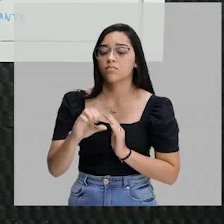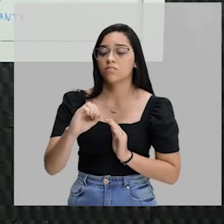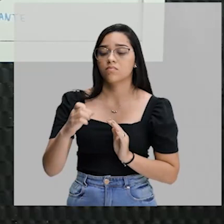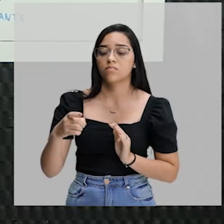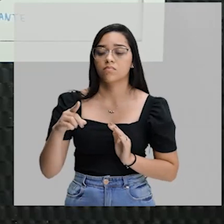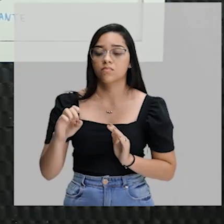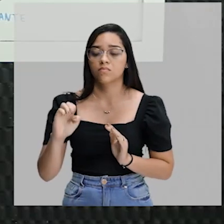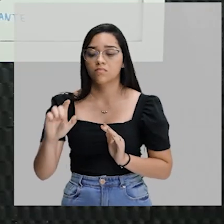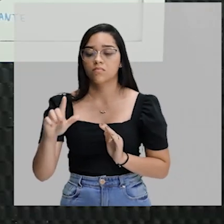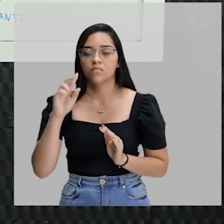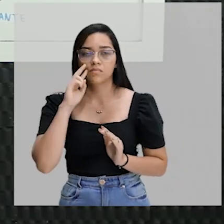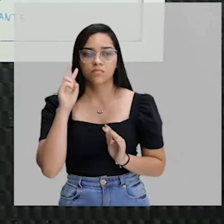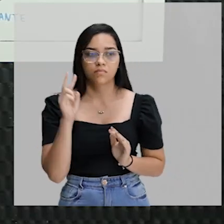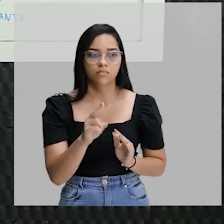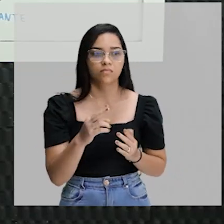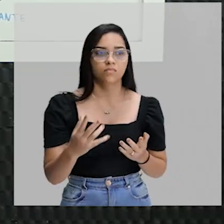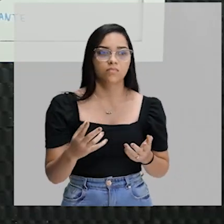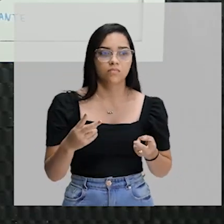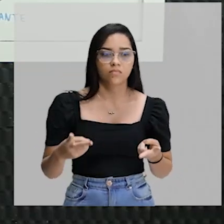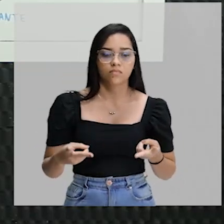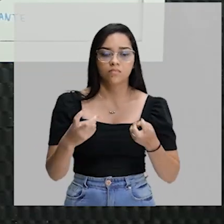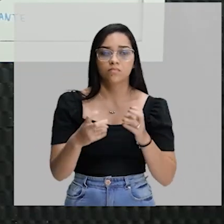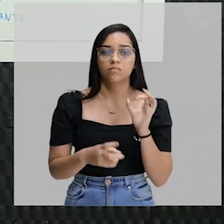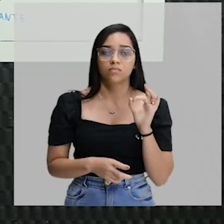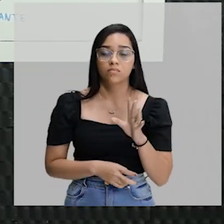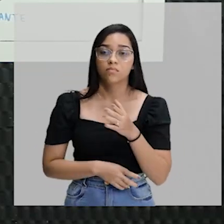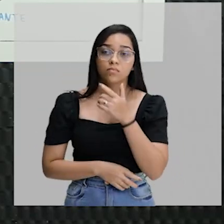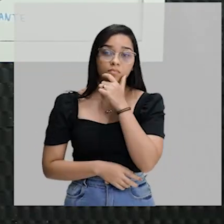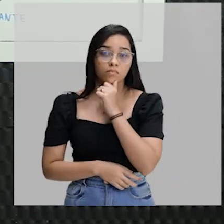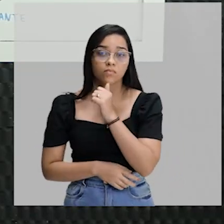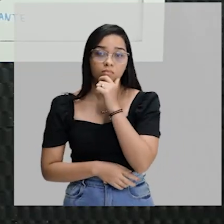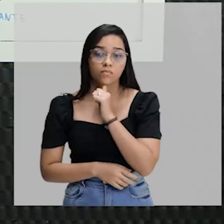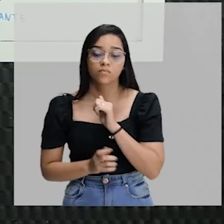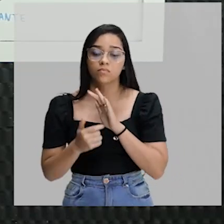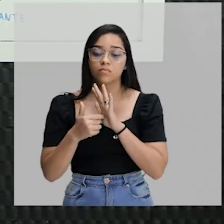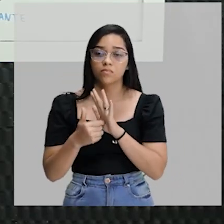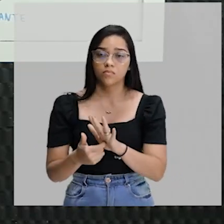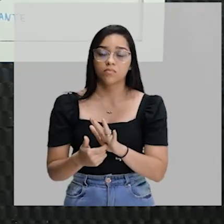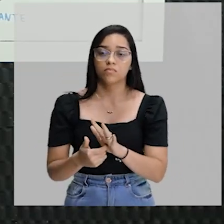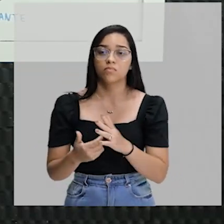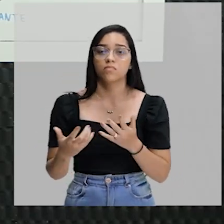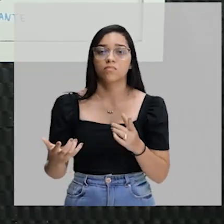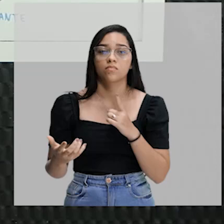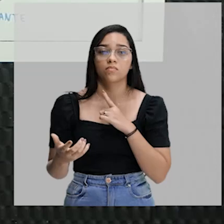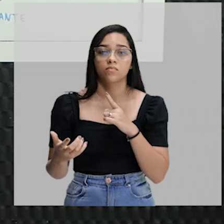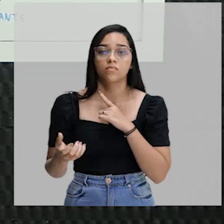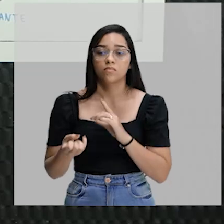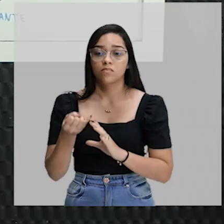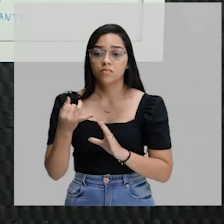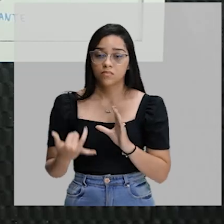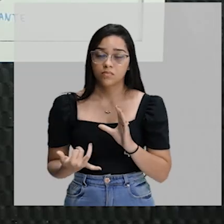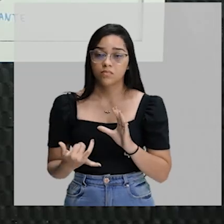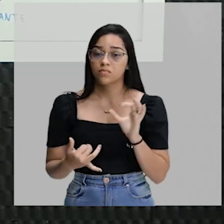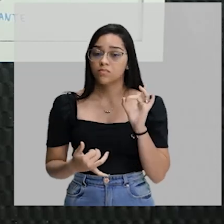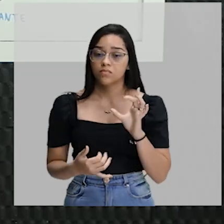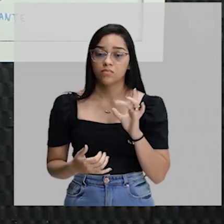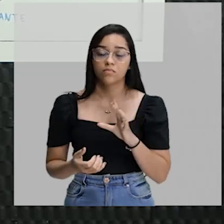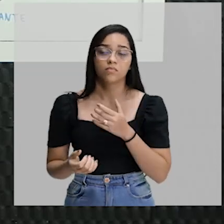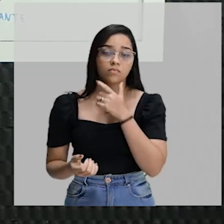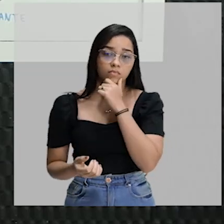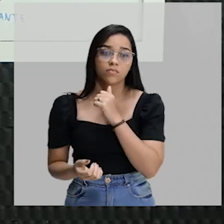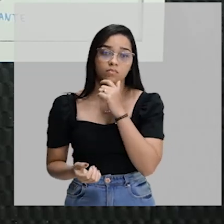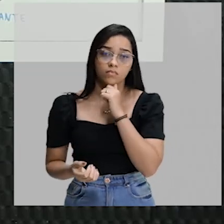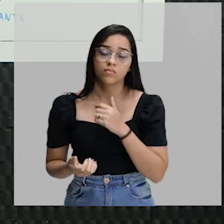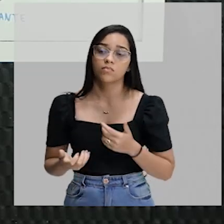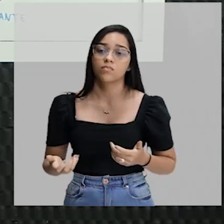exemplo, eu estou olhando nesse heredograma, percebe-se que somente homens apresentam essa característica genética. Somente os homens estão